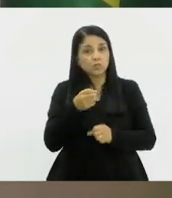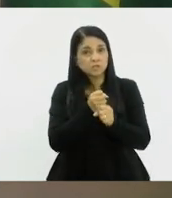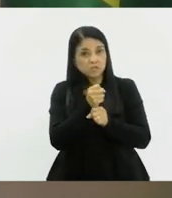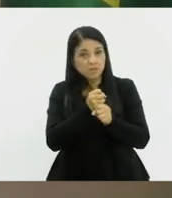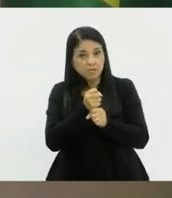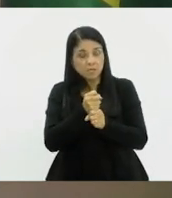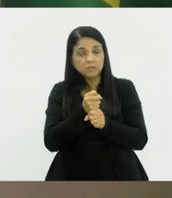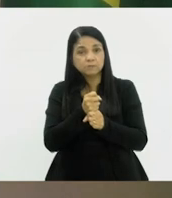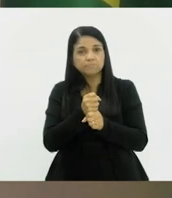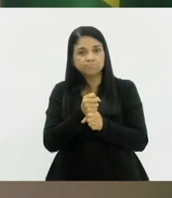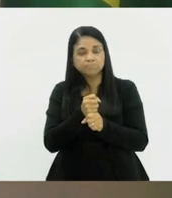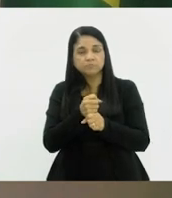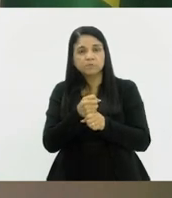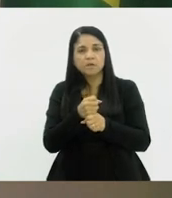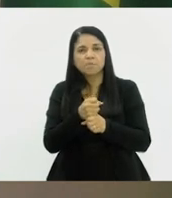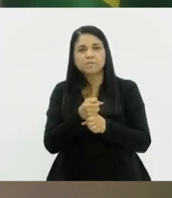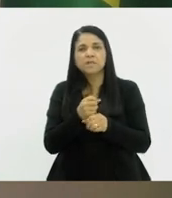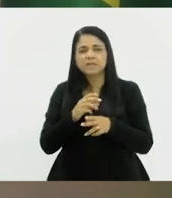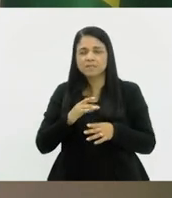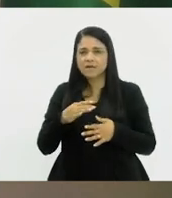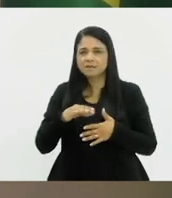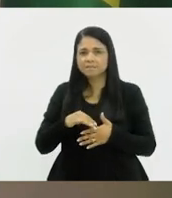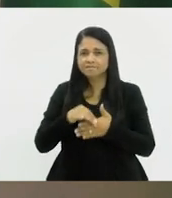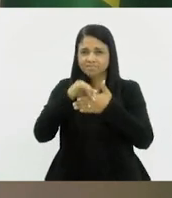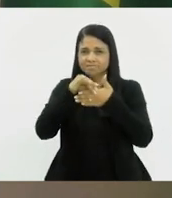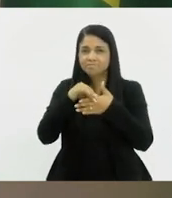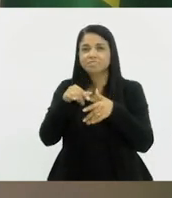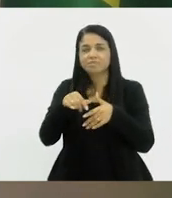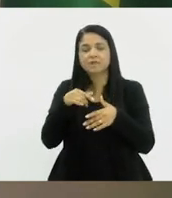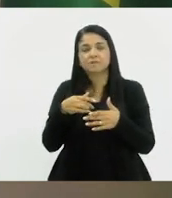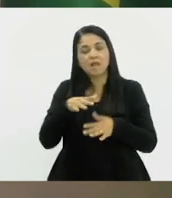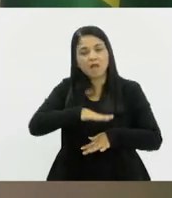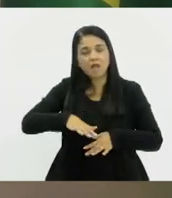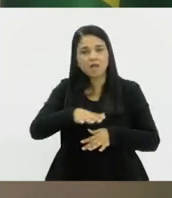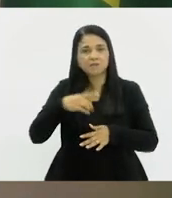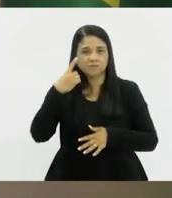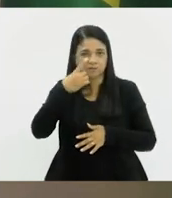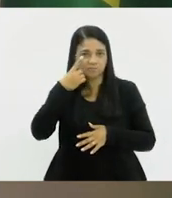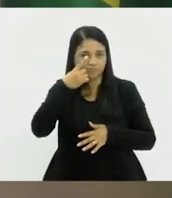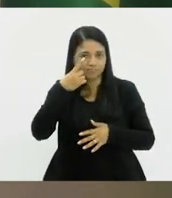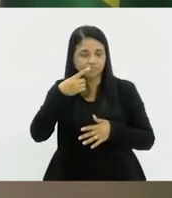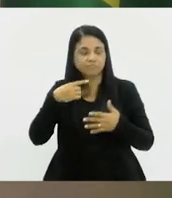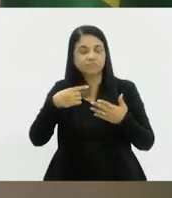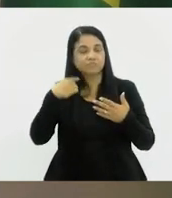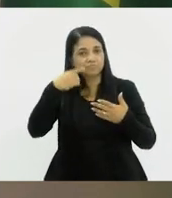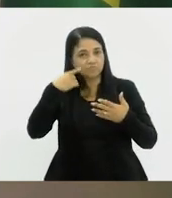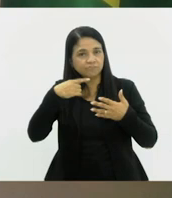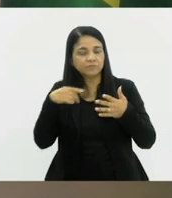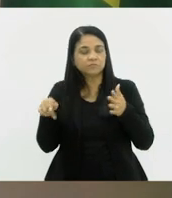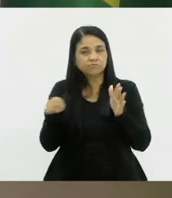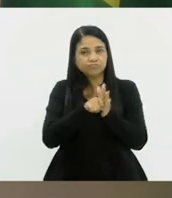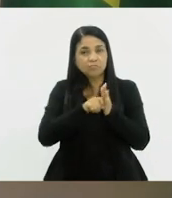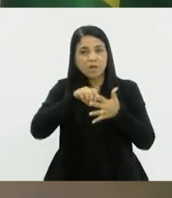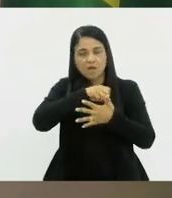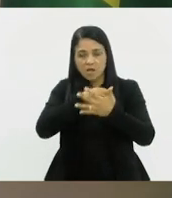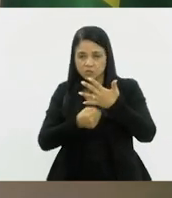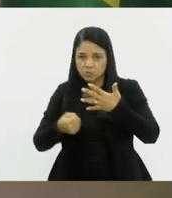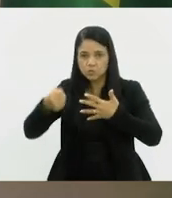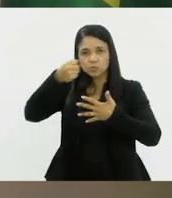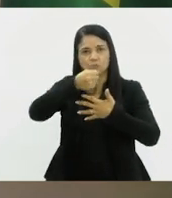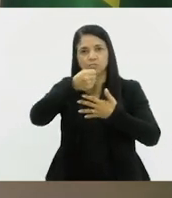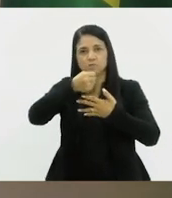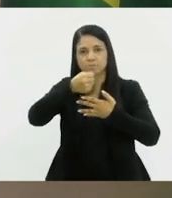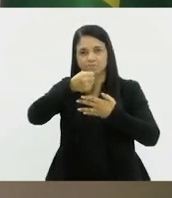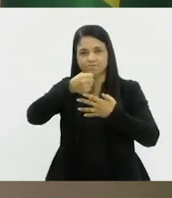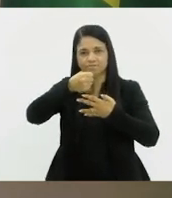milito na área de política de drogas estudei como essa súmula ela foi feita a não vou